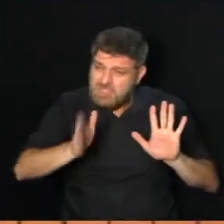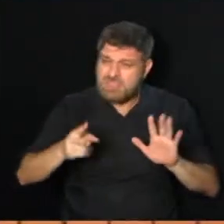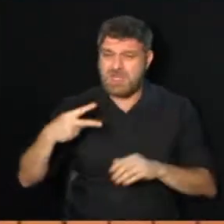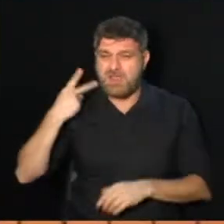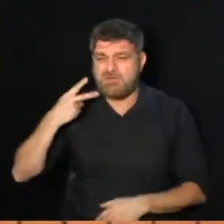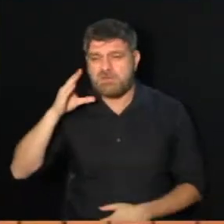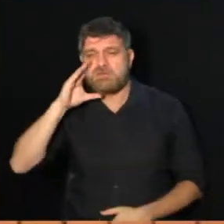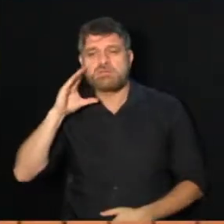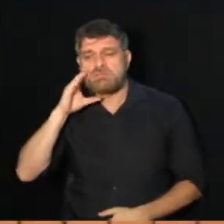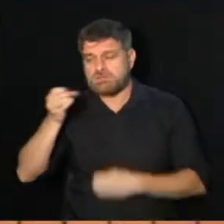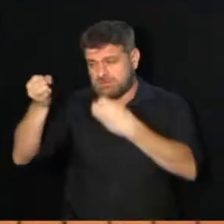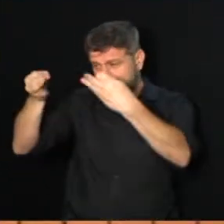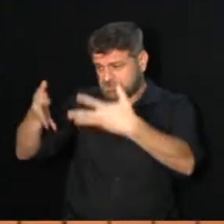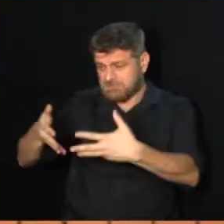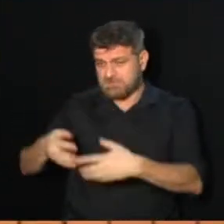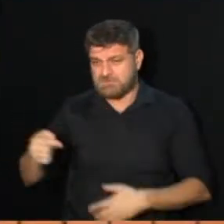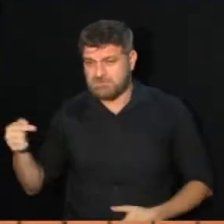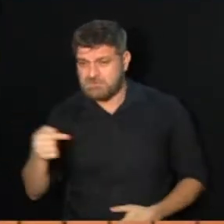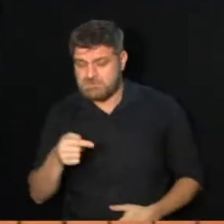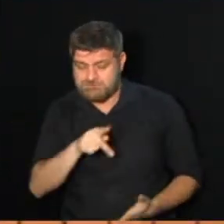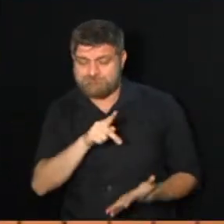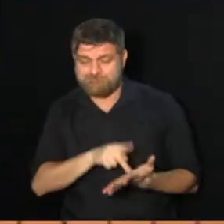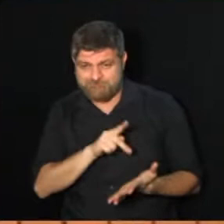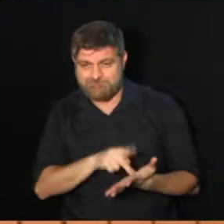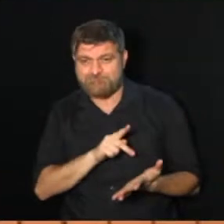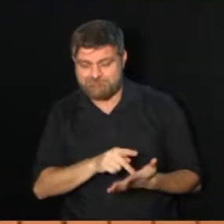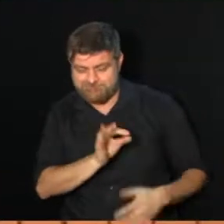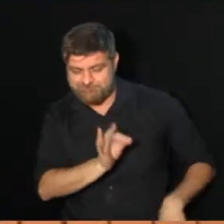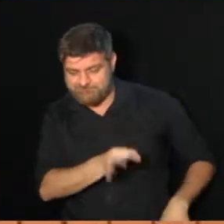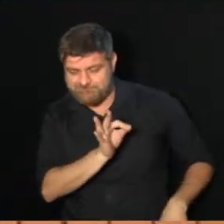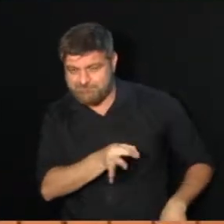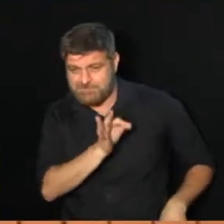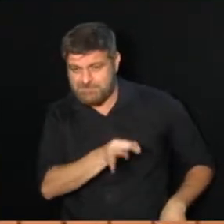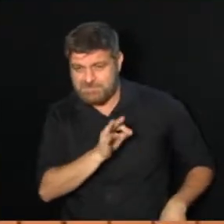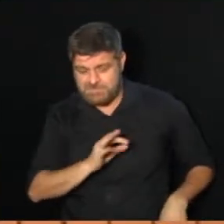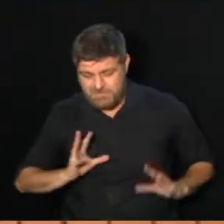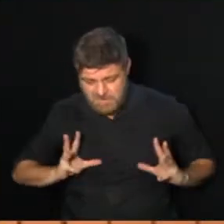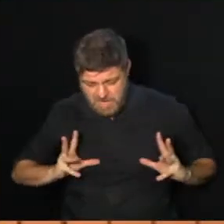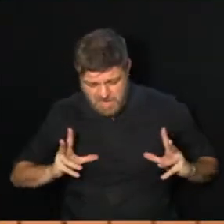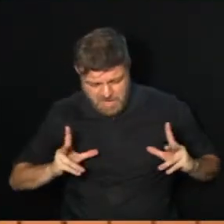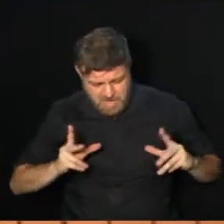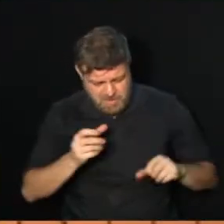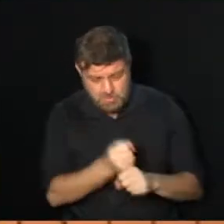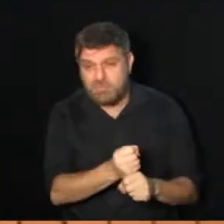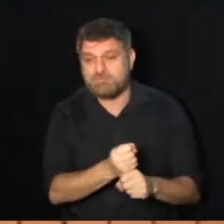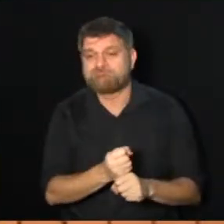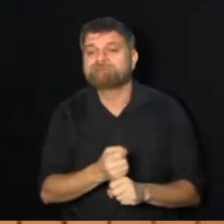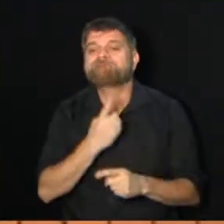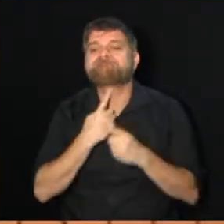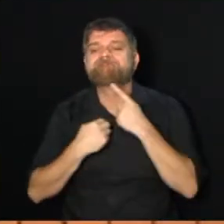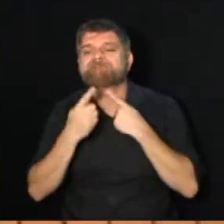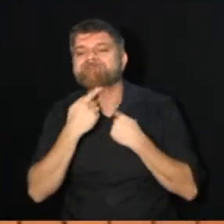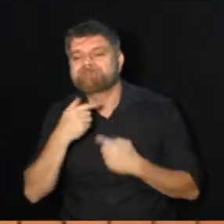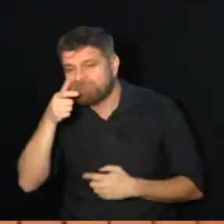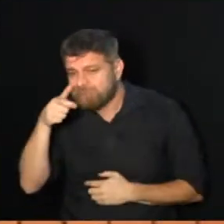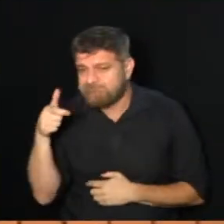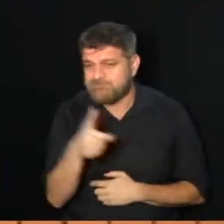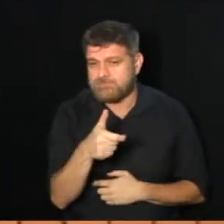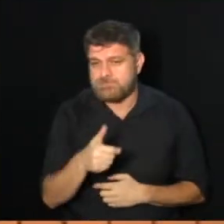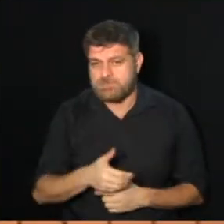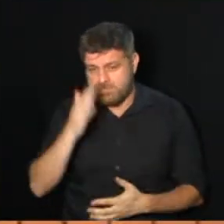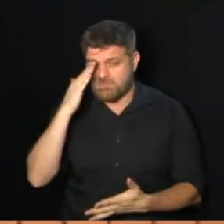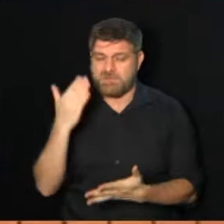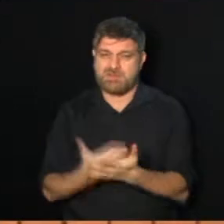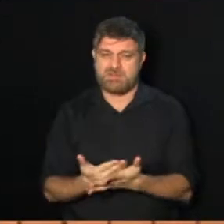vereador Cirilo, na verdade, acho que ele aglutina todas essas vontades e interesses. Eu acho que